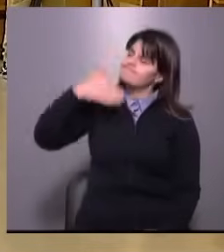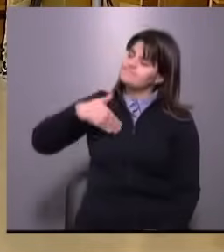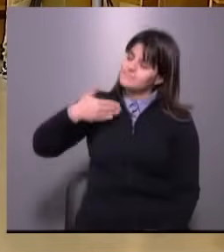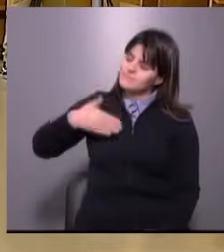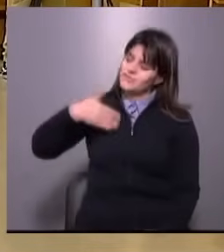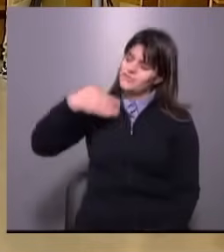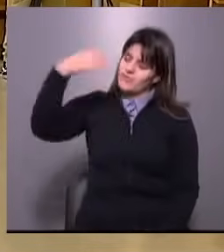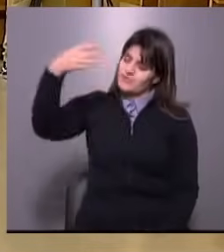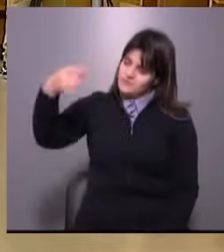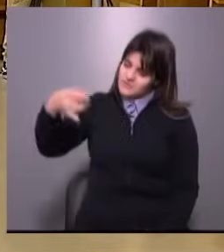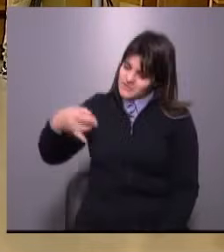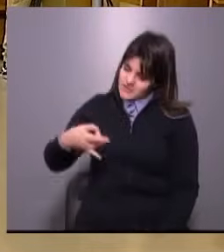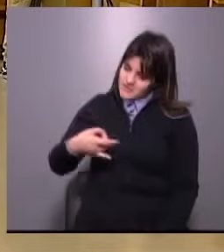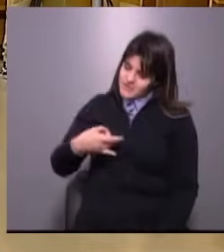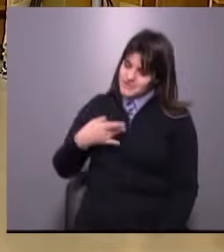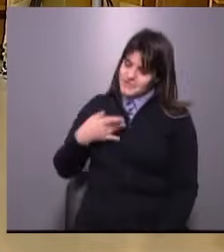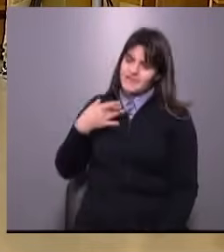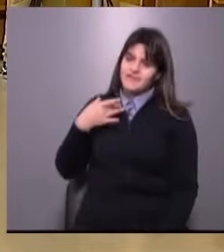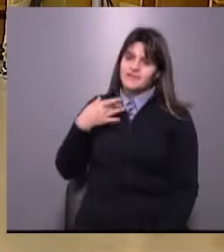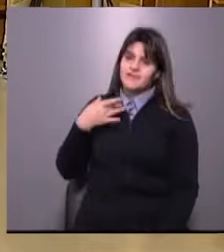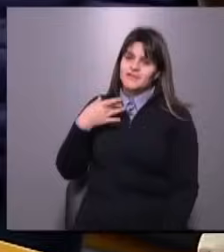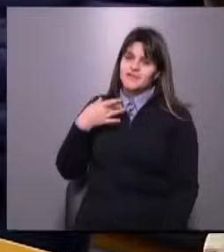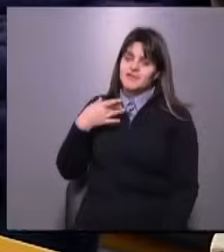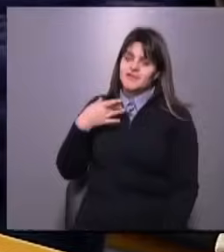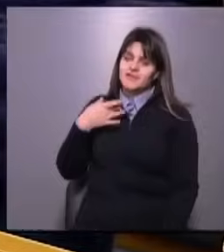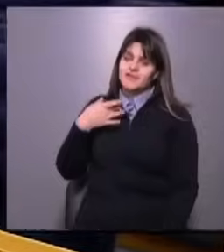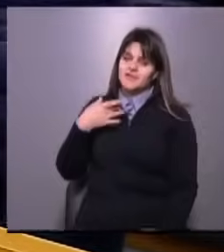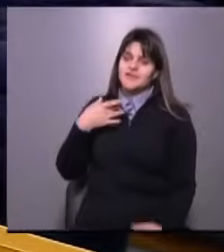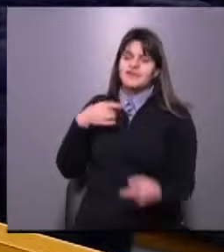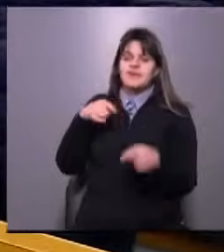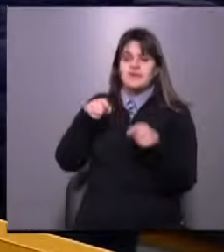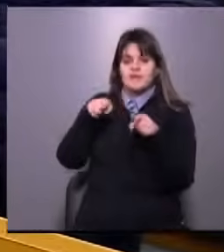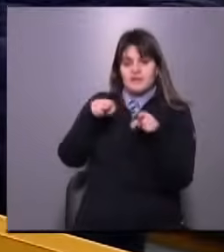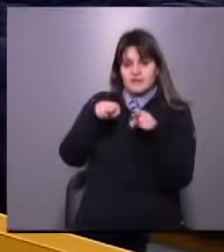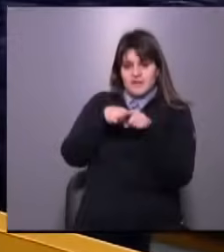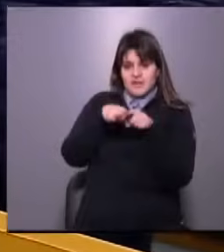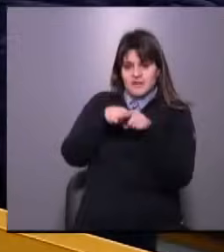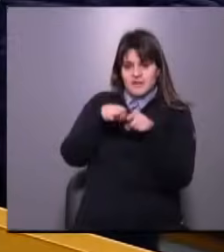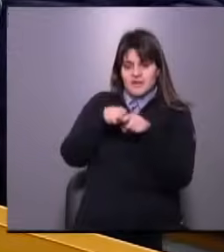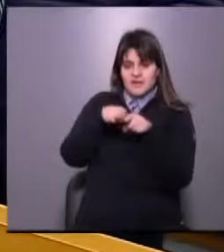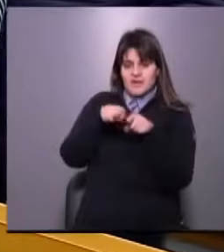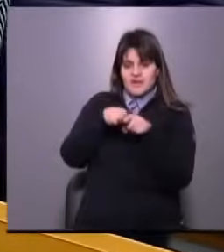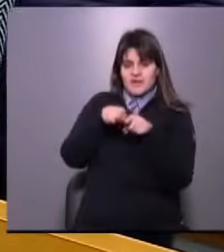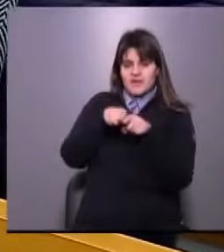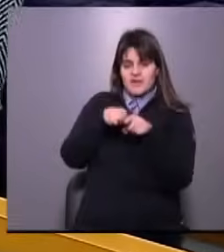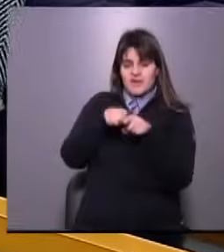hoje, perdoai-nos as nossas